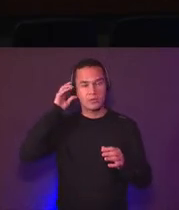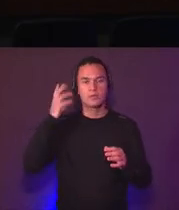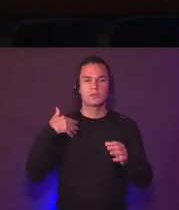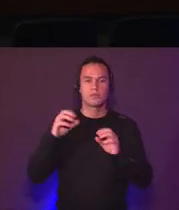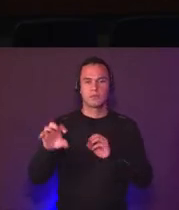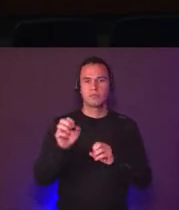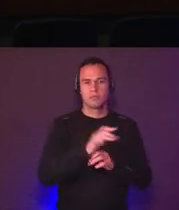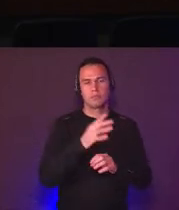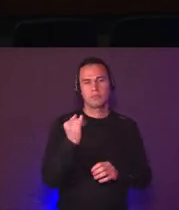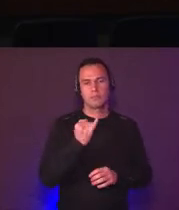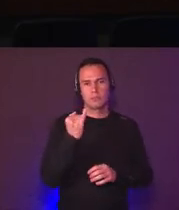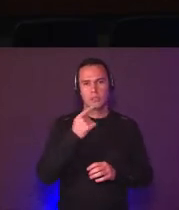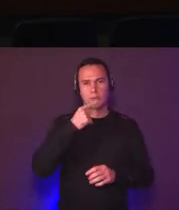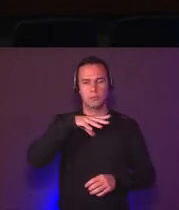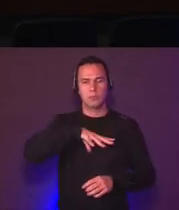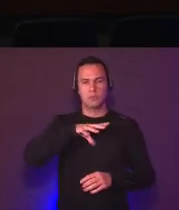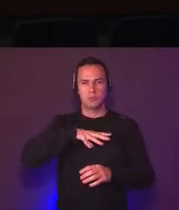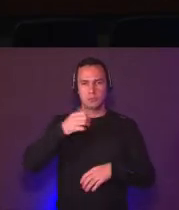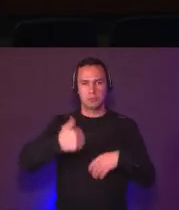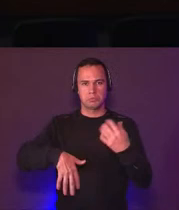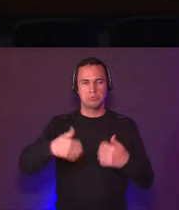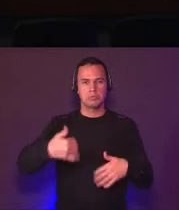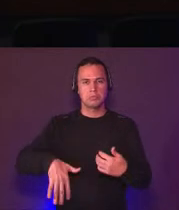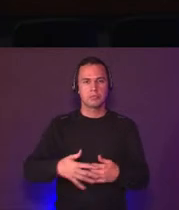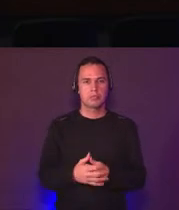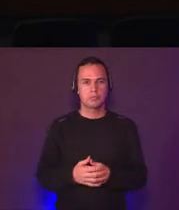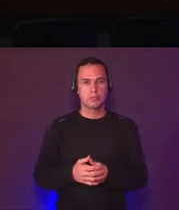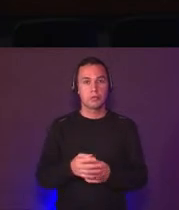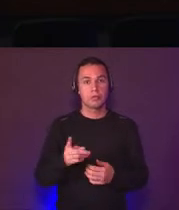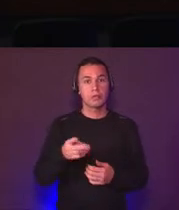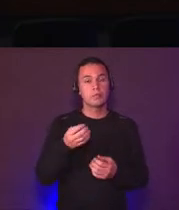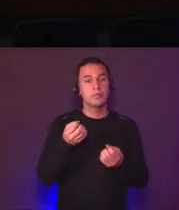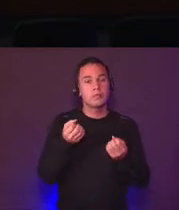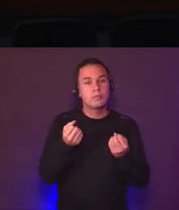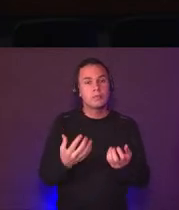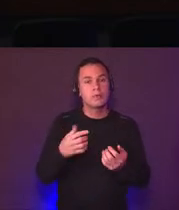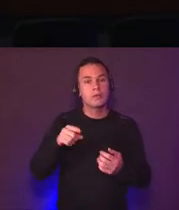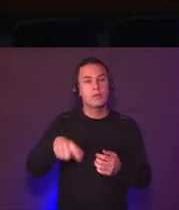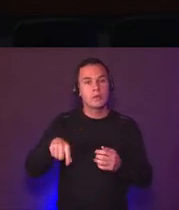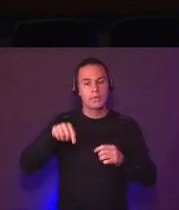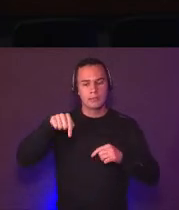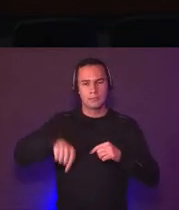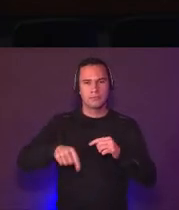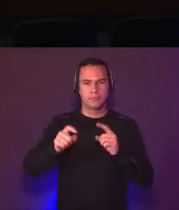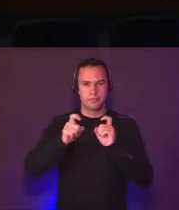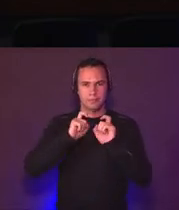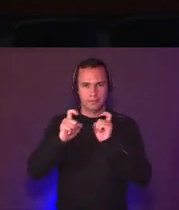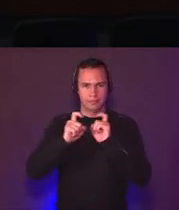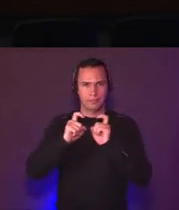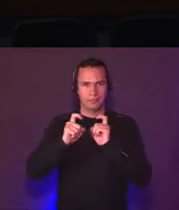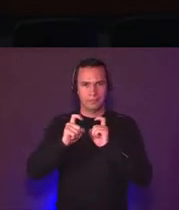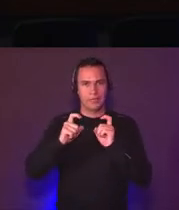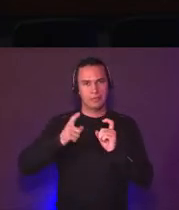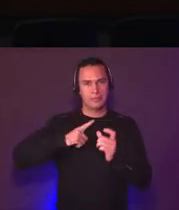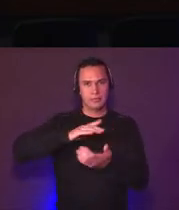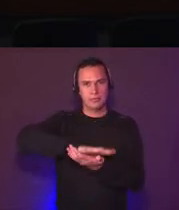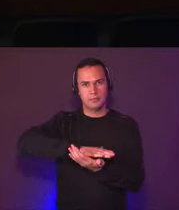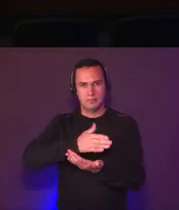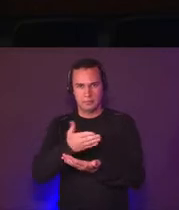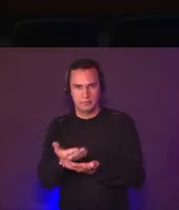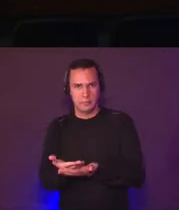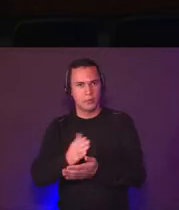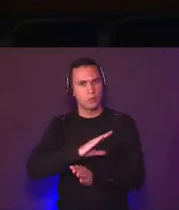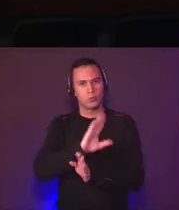in Portuguese, and then we'll turn to English. Pessoal, essa sessão está sendo traduzida, vai